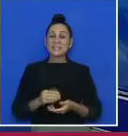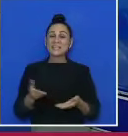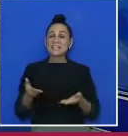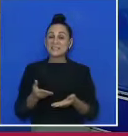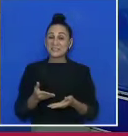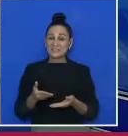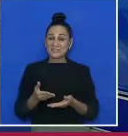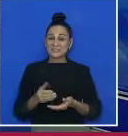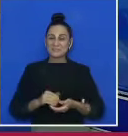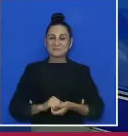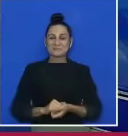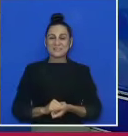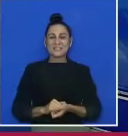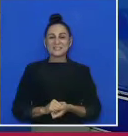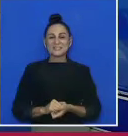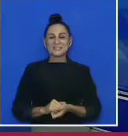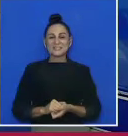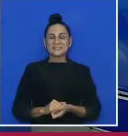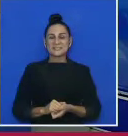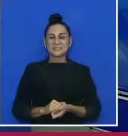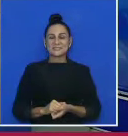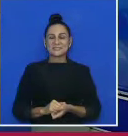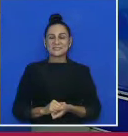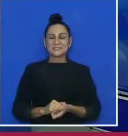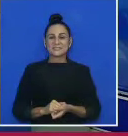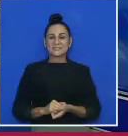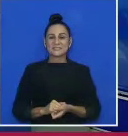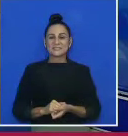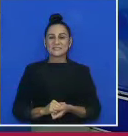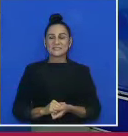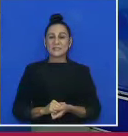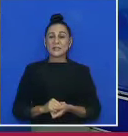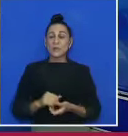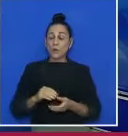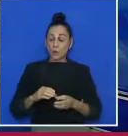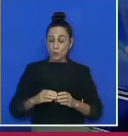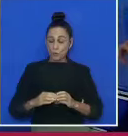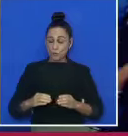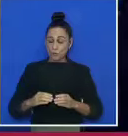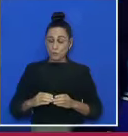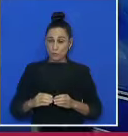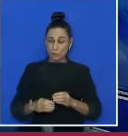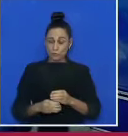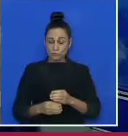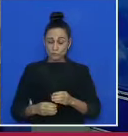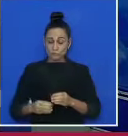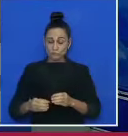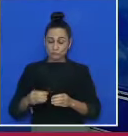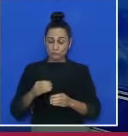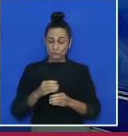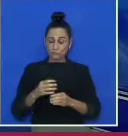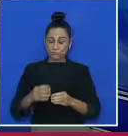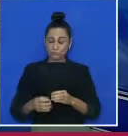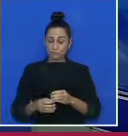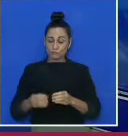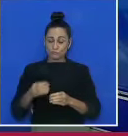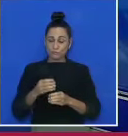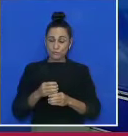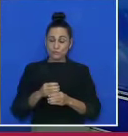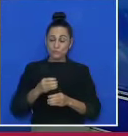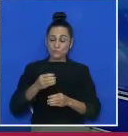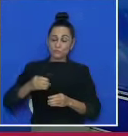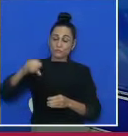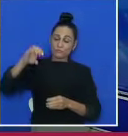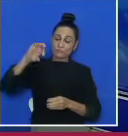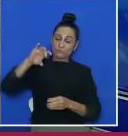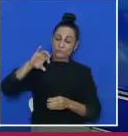E agora nós vamos retirar as bolas que estão no suporte inferior, juntamente com a Denise, funcionária da Caixa, e